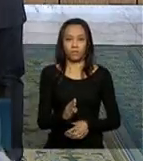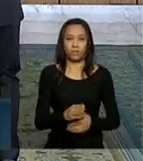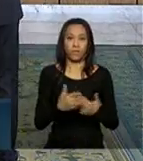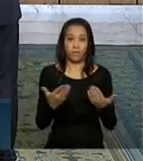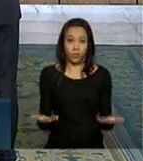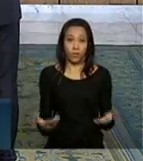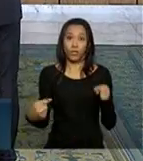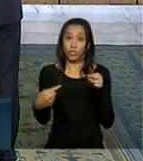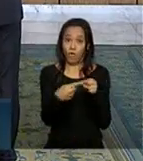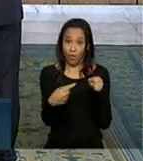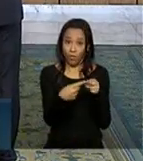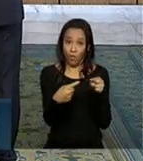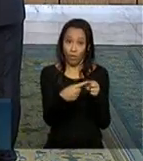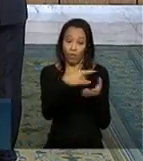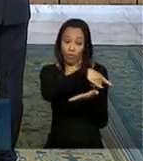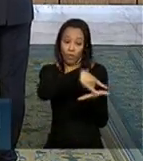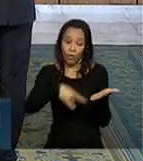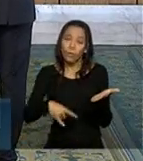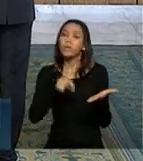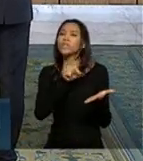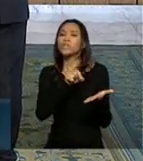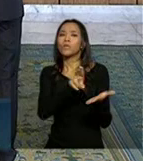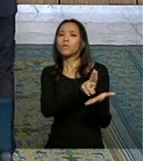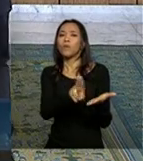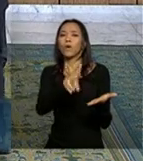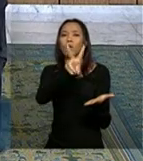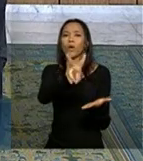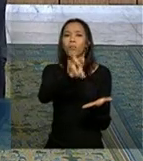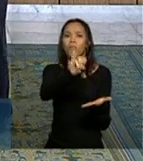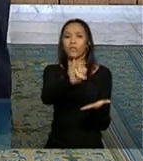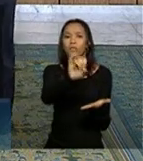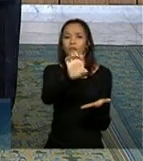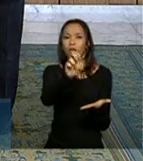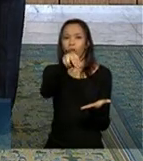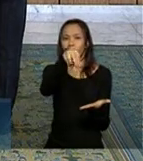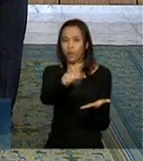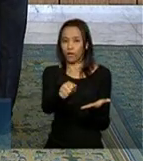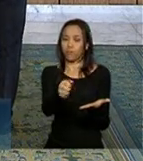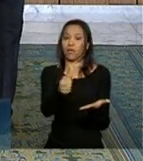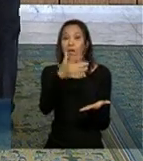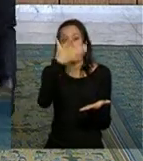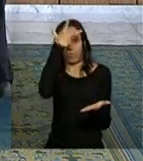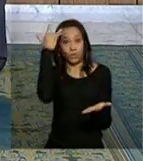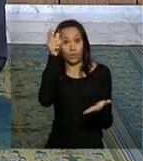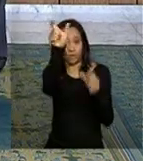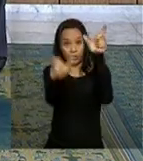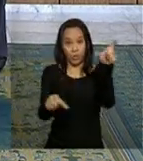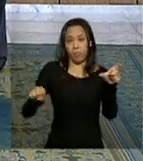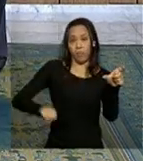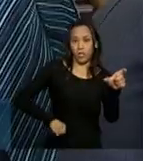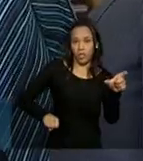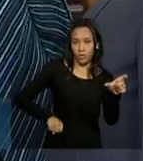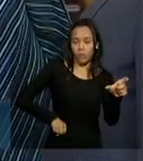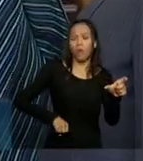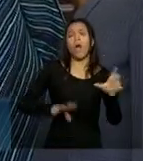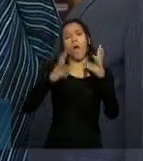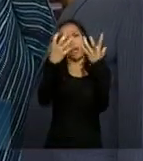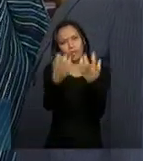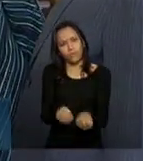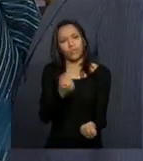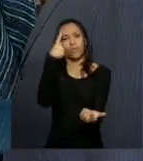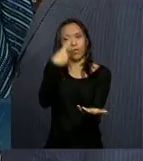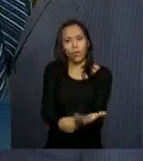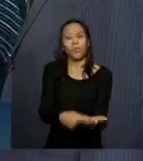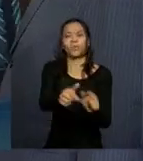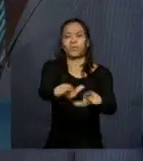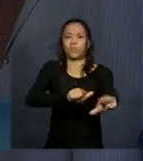E de acordo com a Convenção de Viena sobre Relações Diplomáticas, o embaixador ou embaixadora assume oficialmente suas